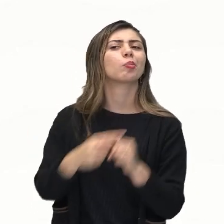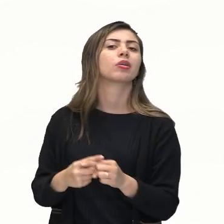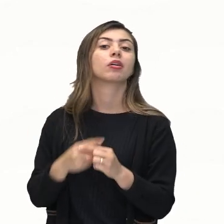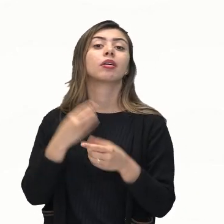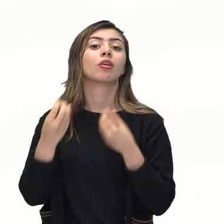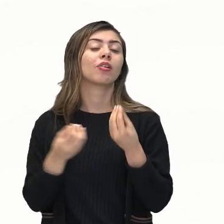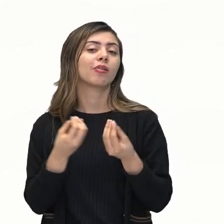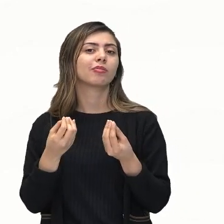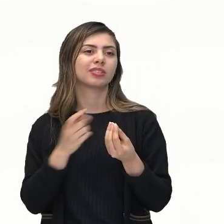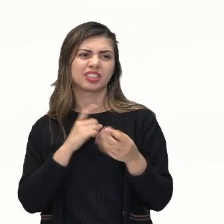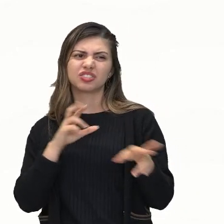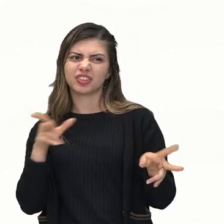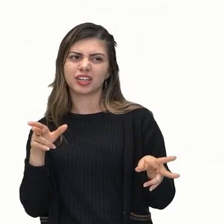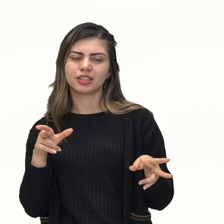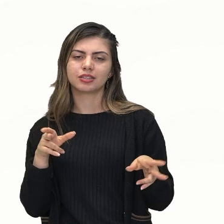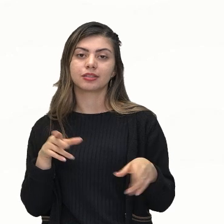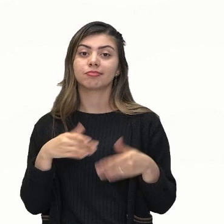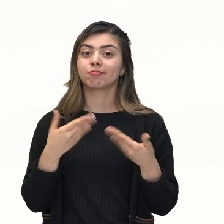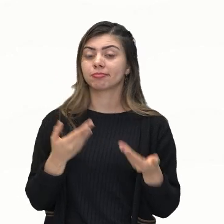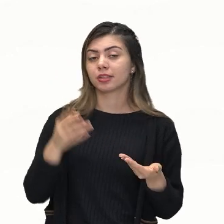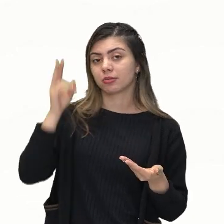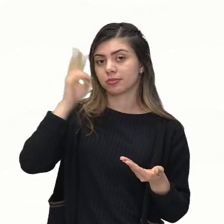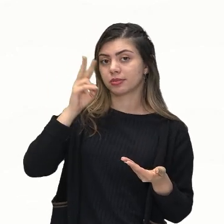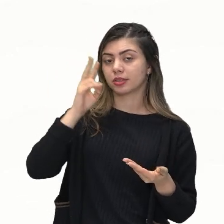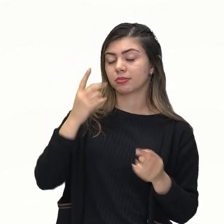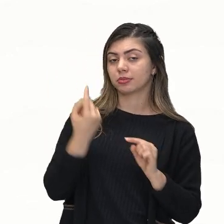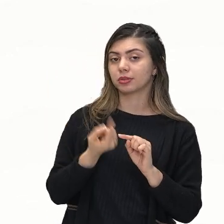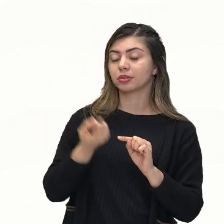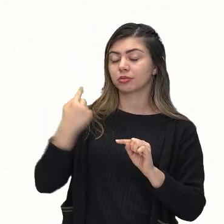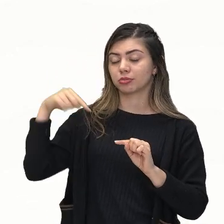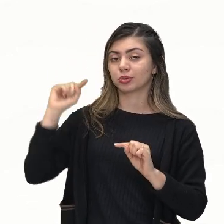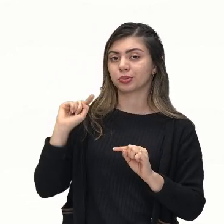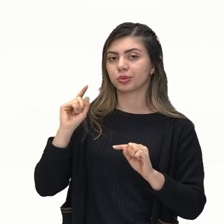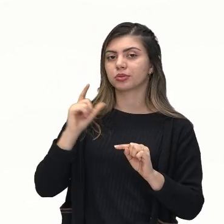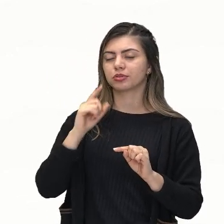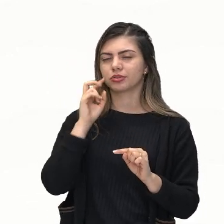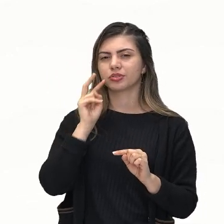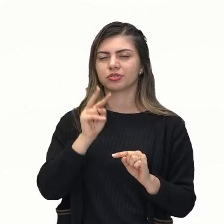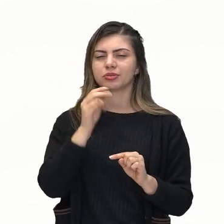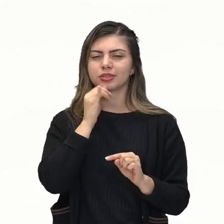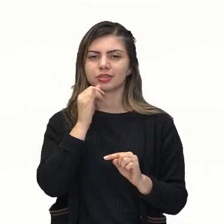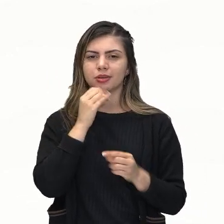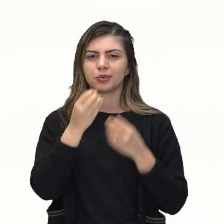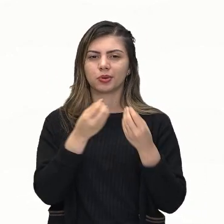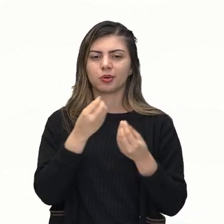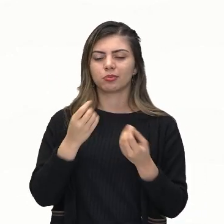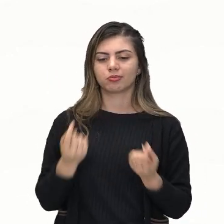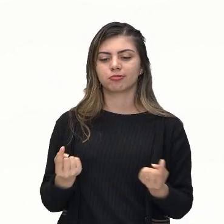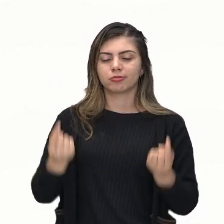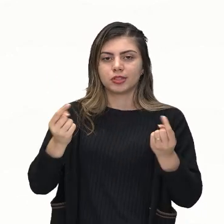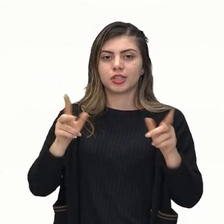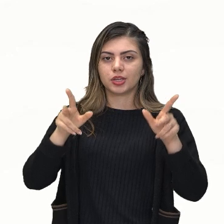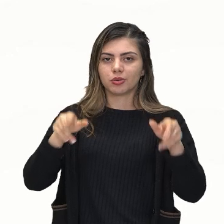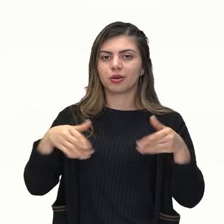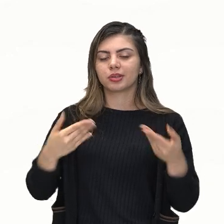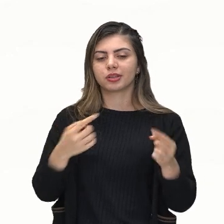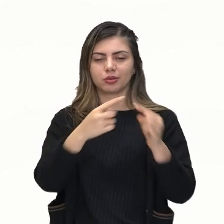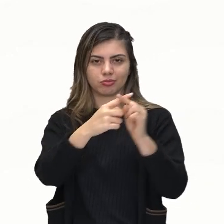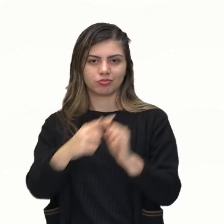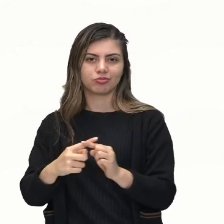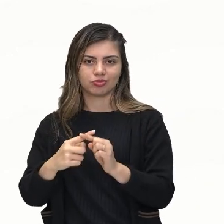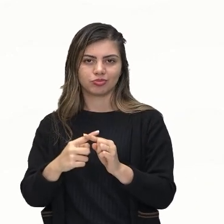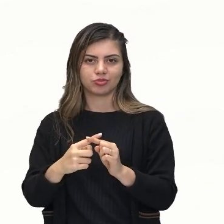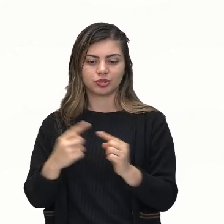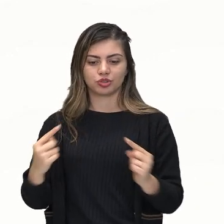isso muda? Lembra que na nossa grandeza diretamente proporcional, nós multiplicamos em forma de x,